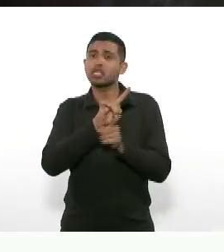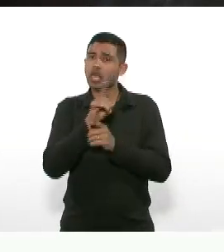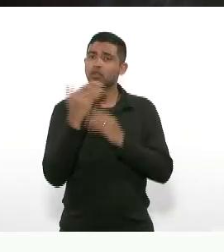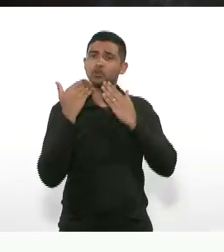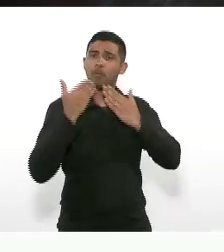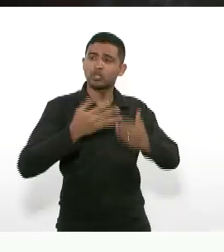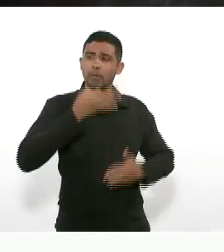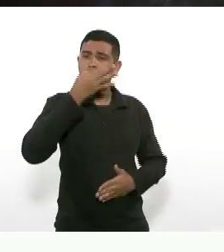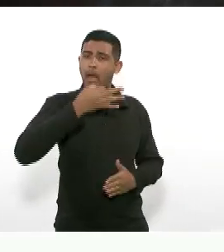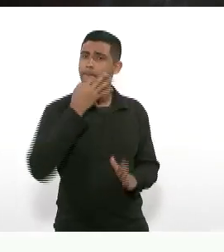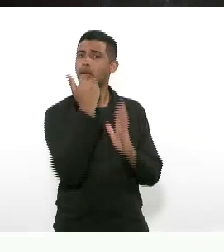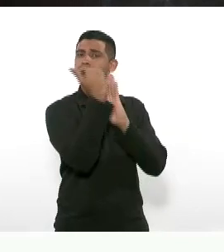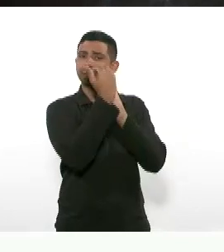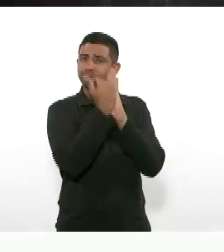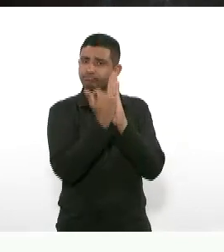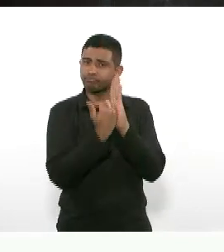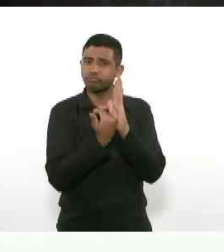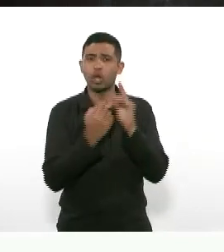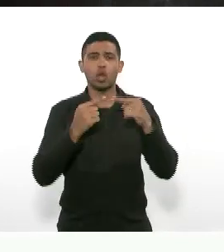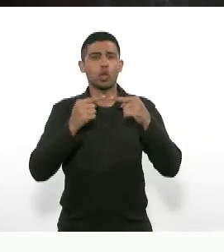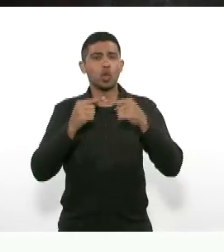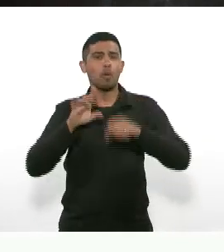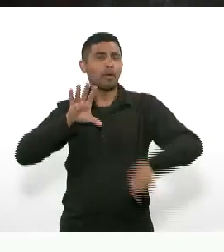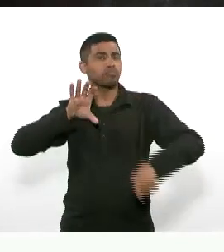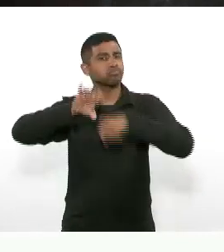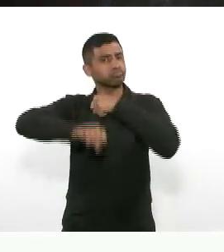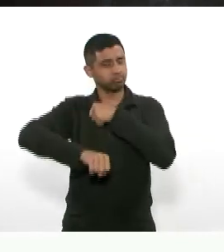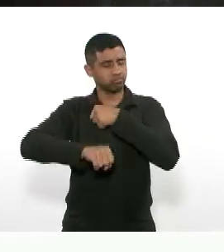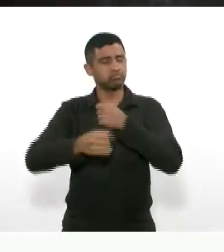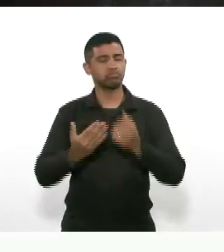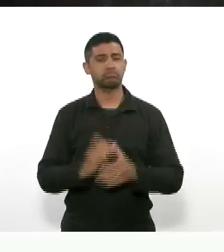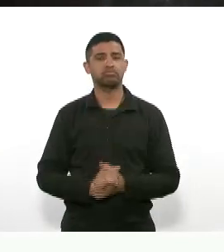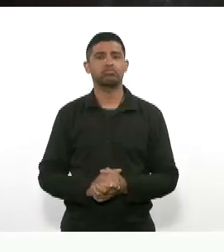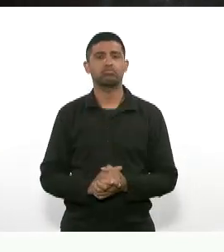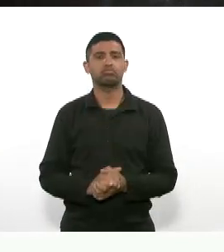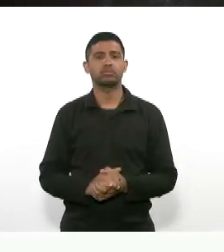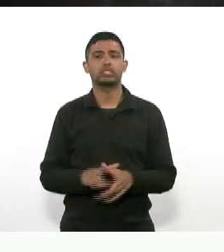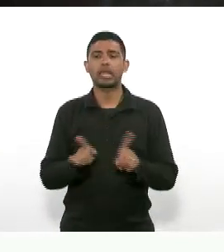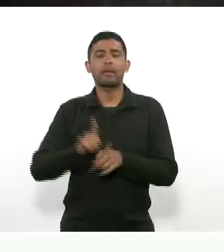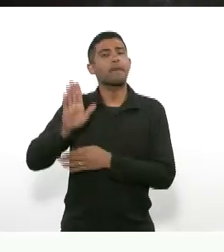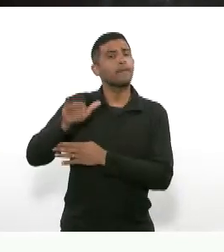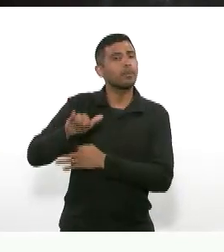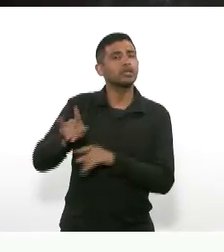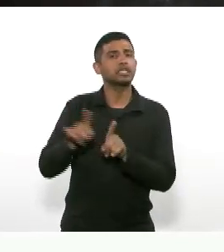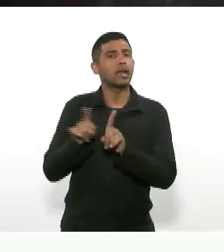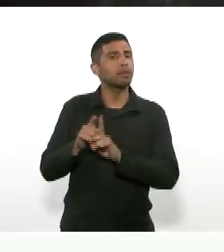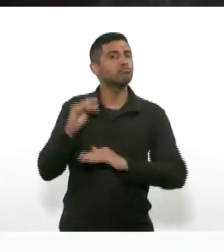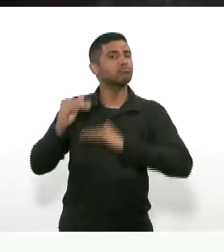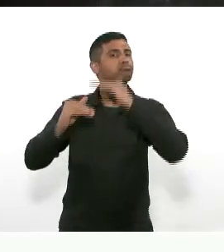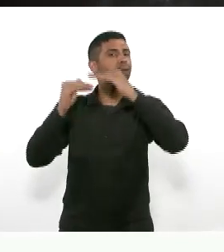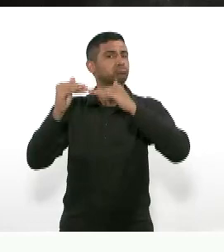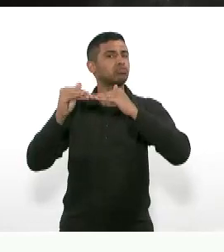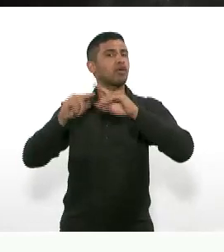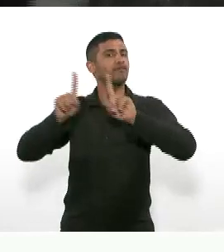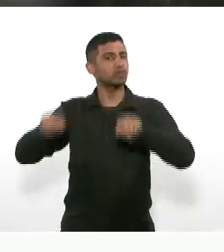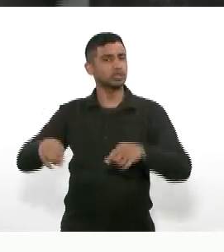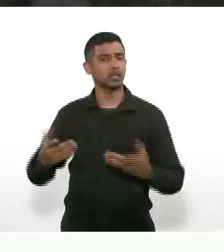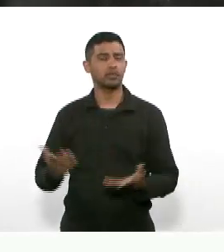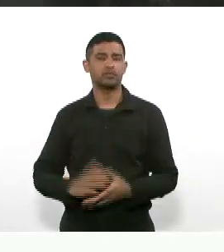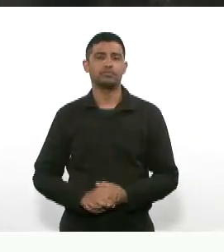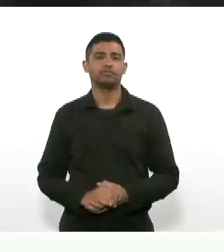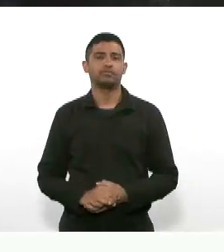apresentar, critérios de formação, de promoção e progressão funcional. Então, dito isso,